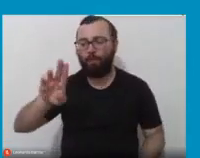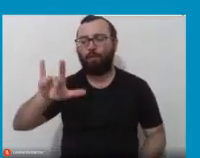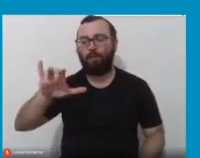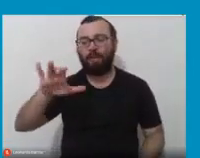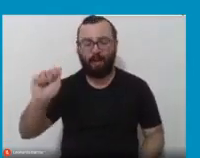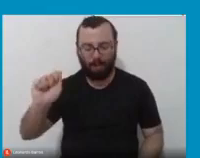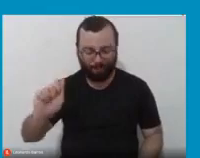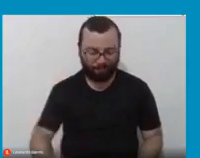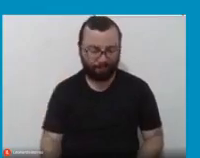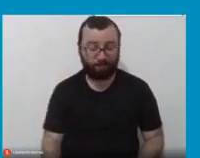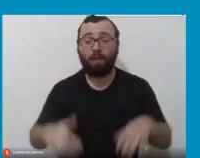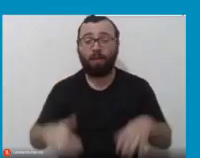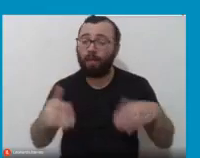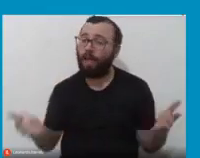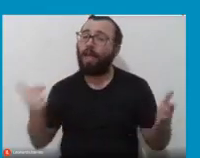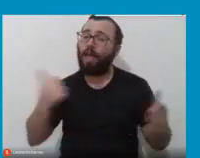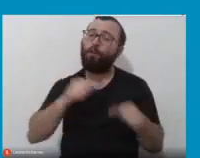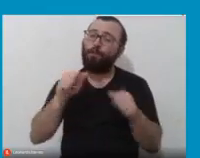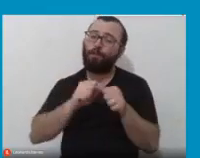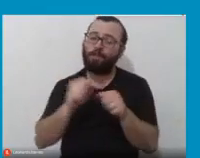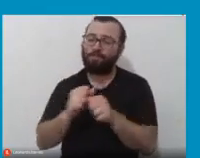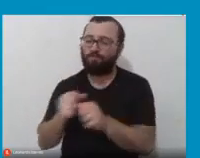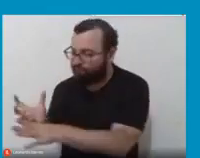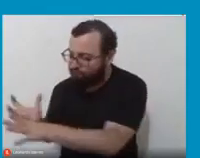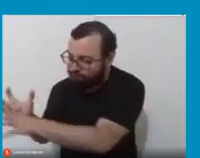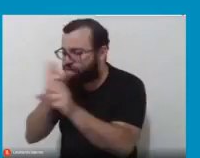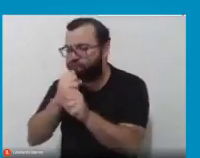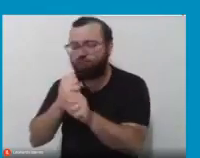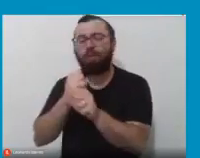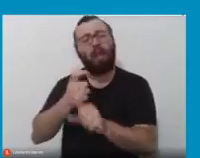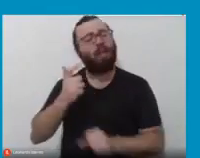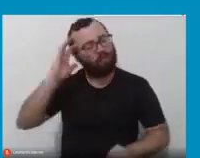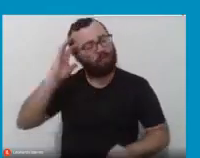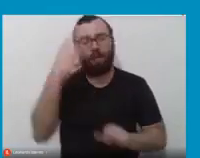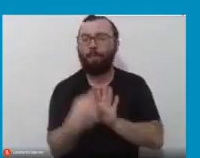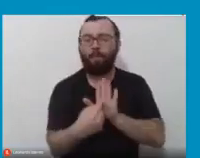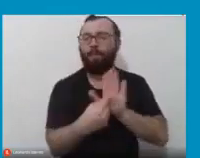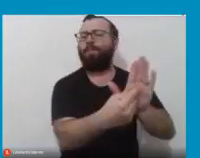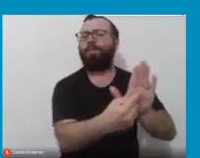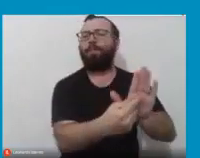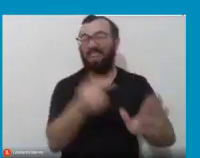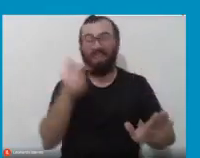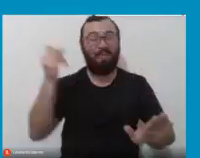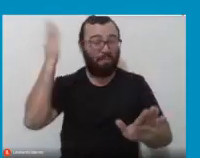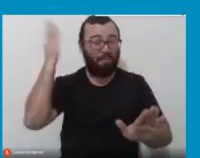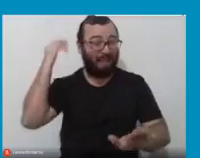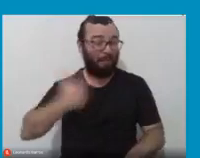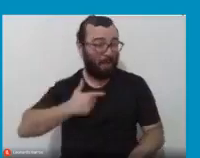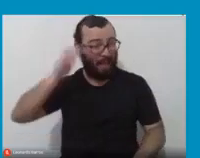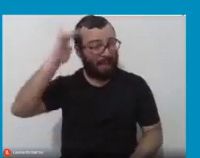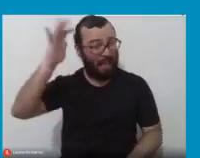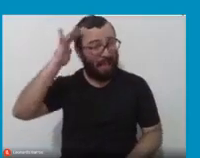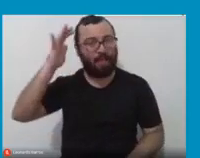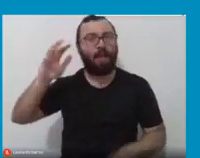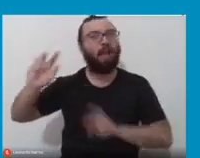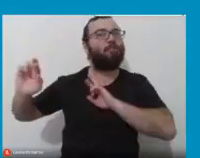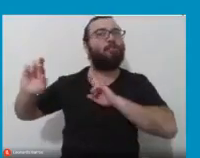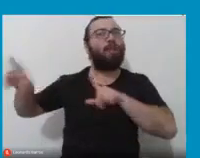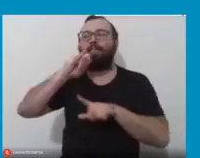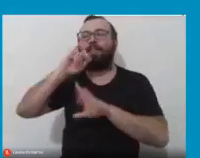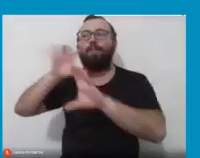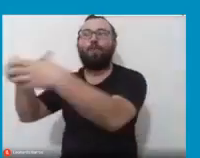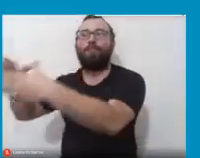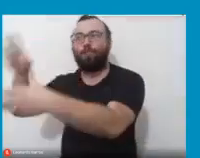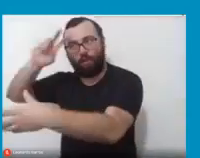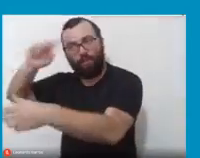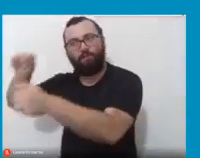Então, eu fiz essa amostra e resolvi analisar, e eu percebi. E a minha ideia era, ao invés de fazer como os historiadores faziam, que era usar aquele